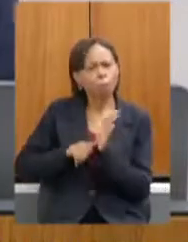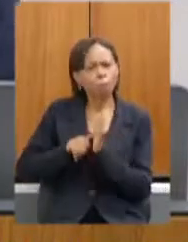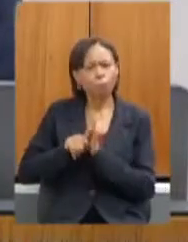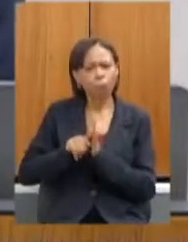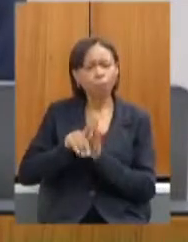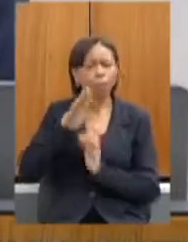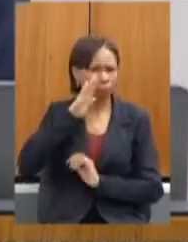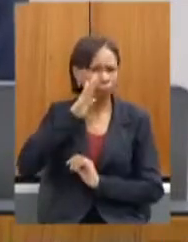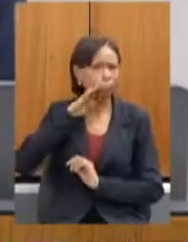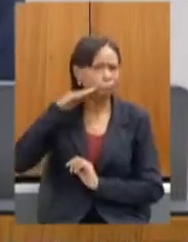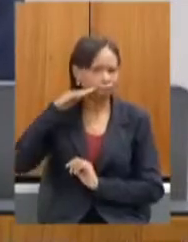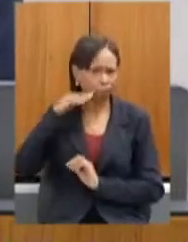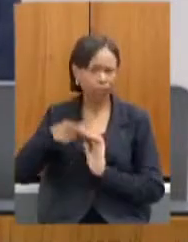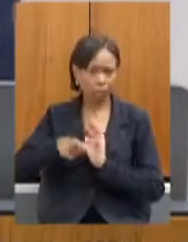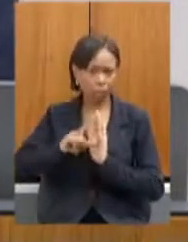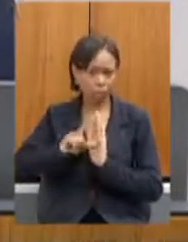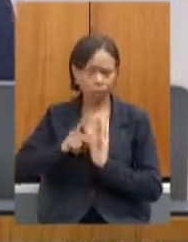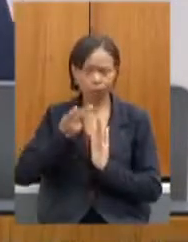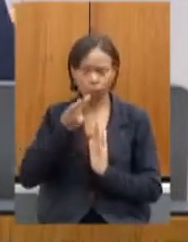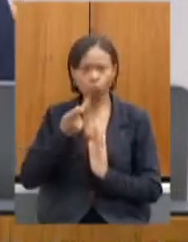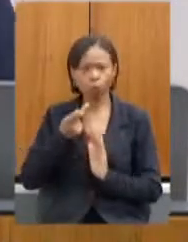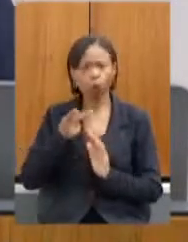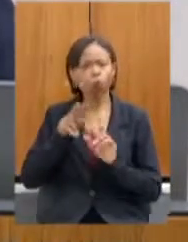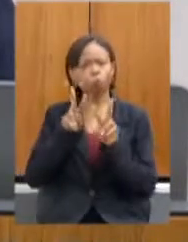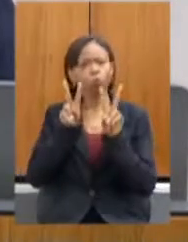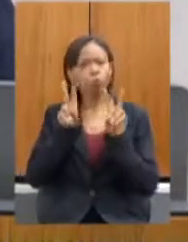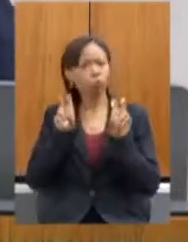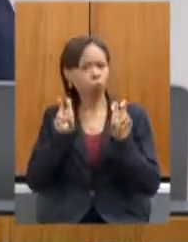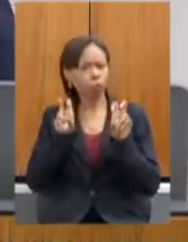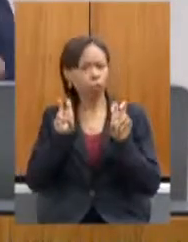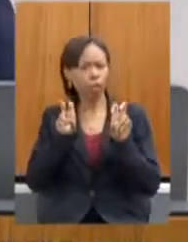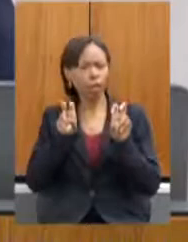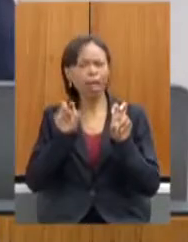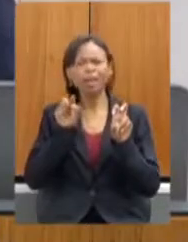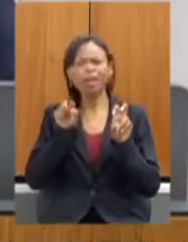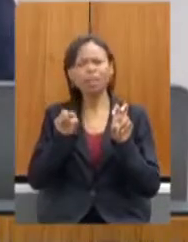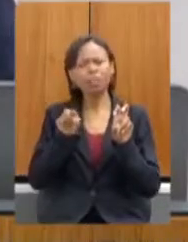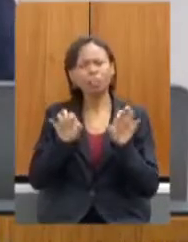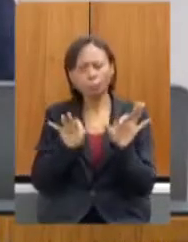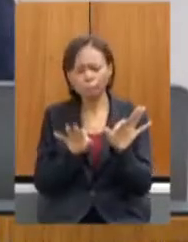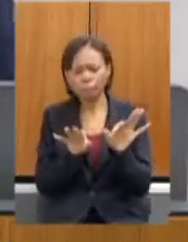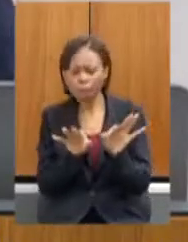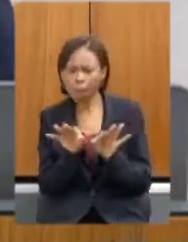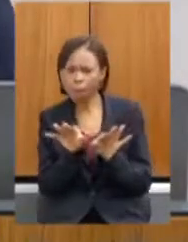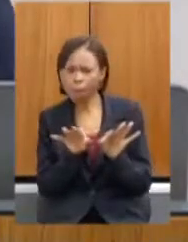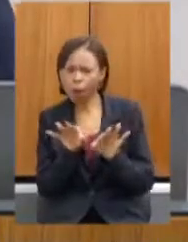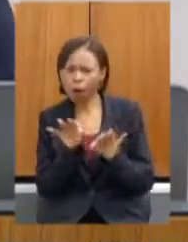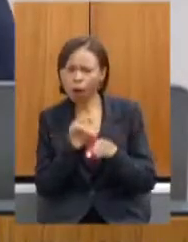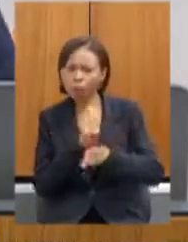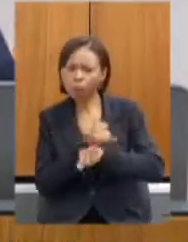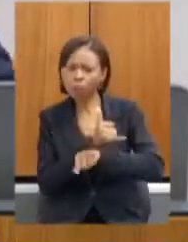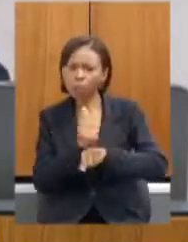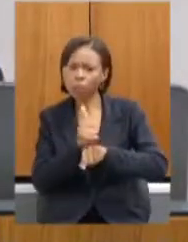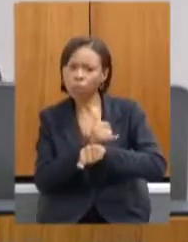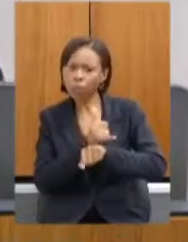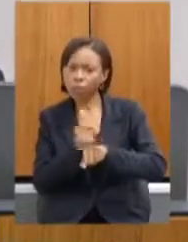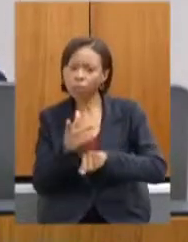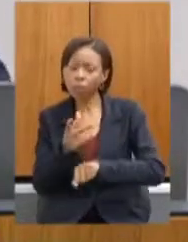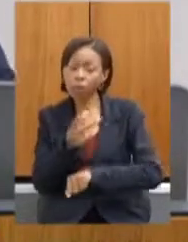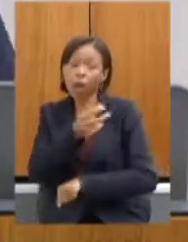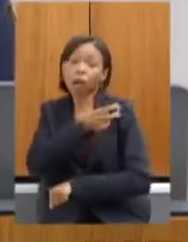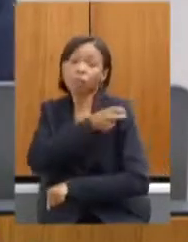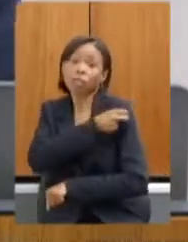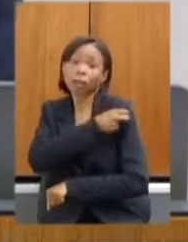da deputada Beatriz que é com relação aí esse programa a essa estratégia para vacinação